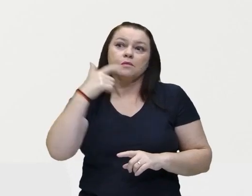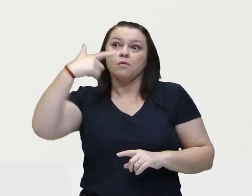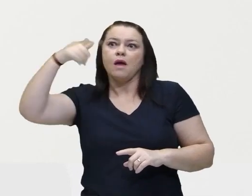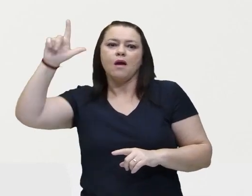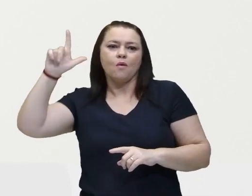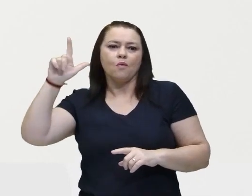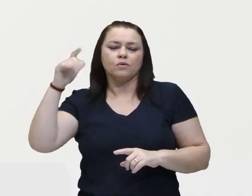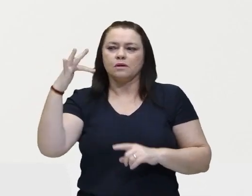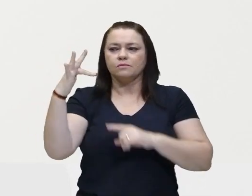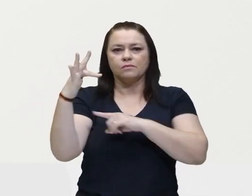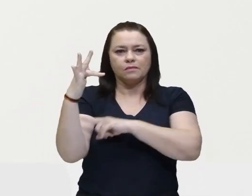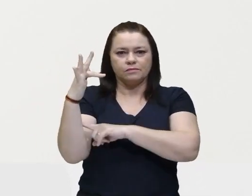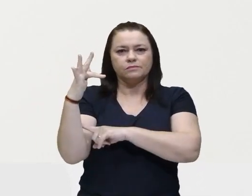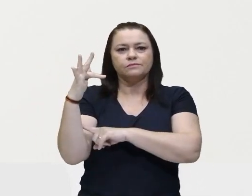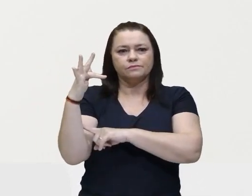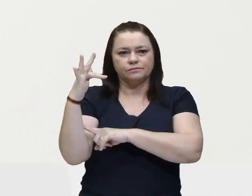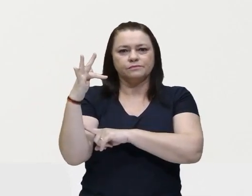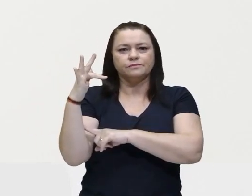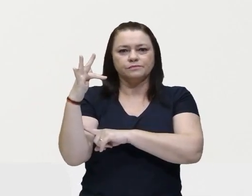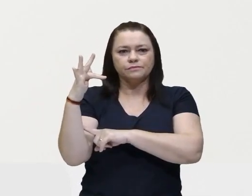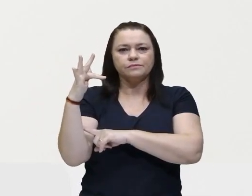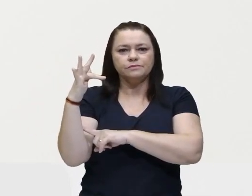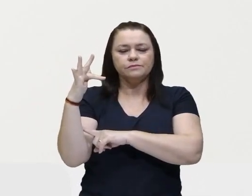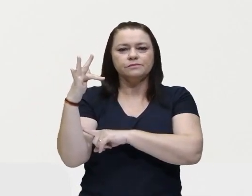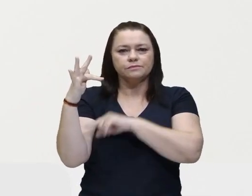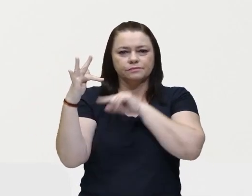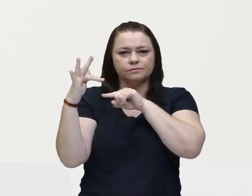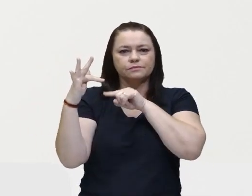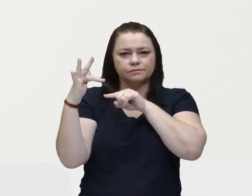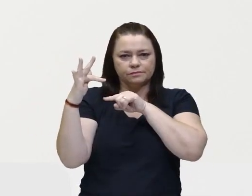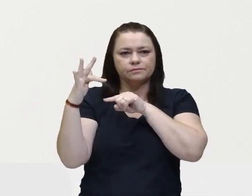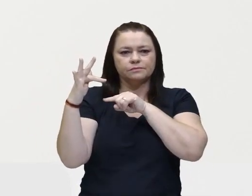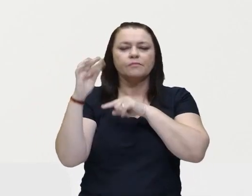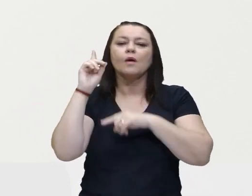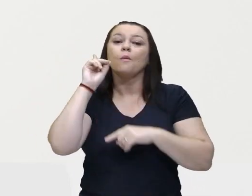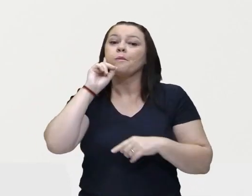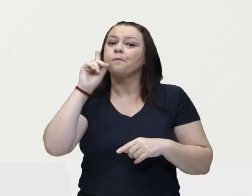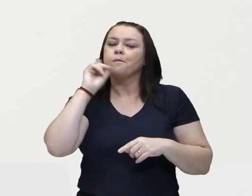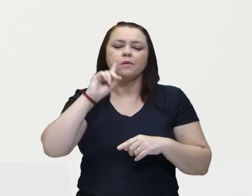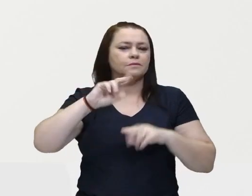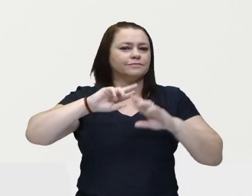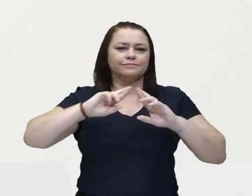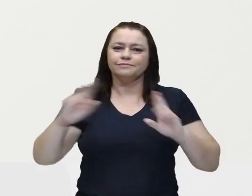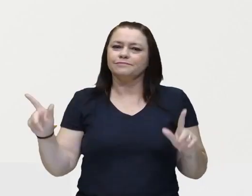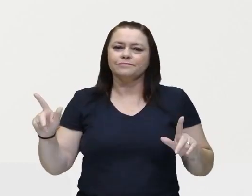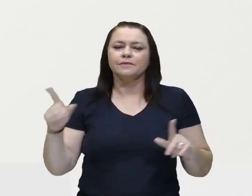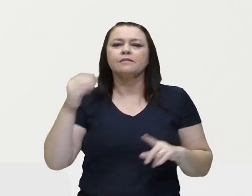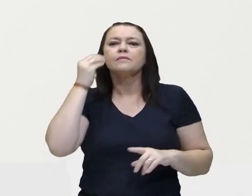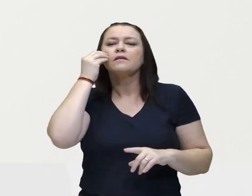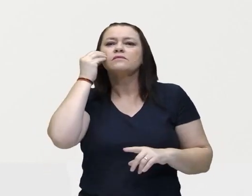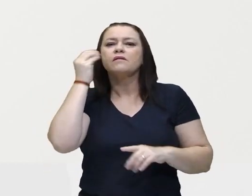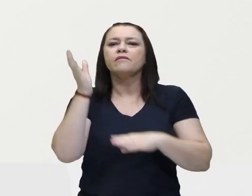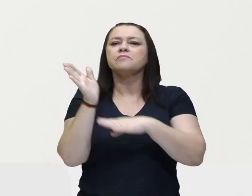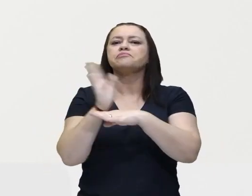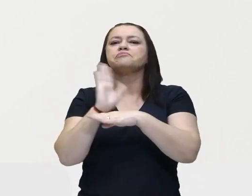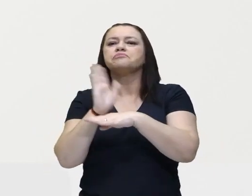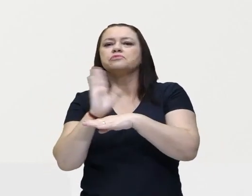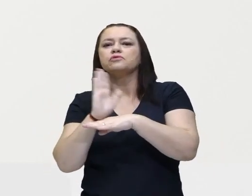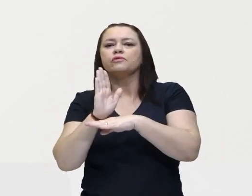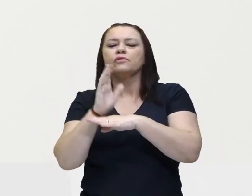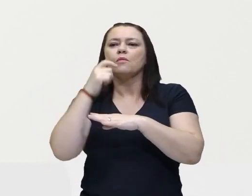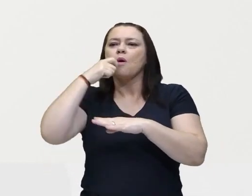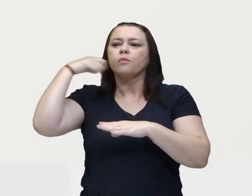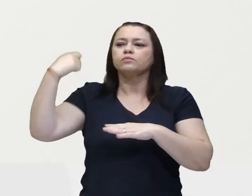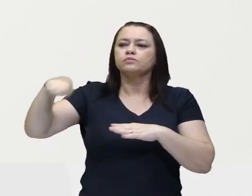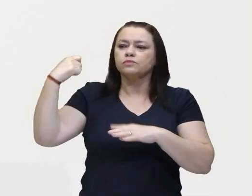Você usa o Fahrenheit, tá? Nos Estados Unidos, por exemplo, quando você assistir um filme, você vai observar que lá os termômetros